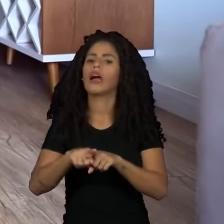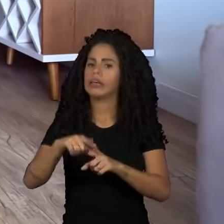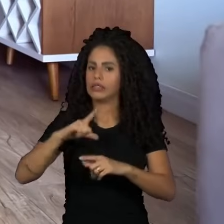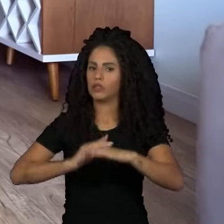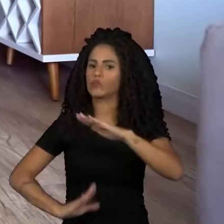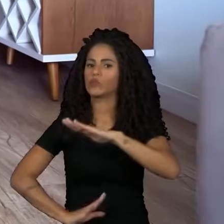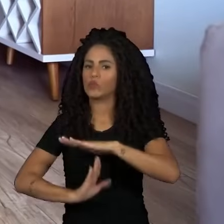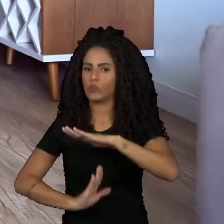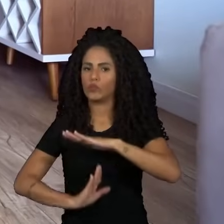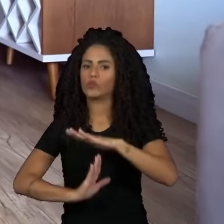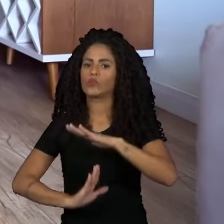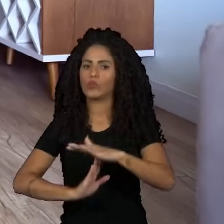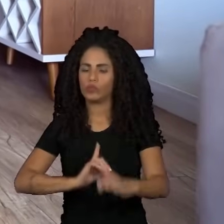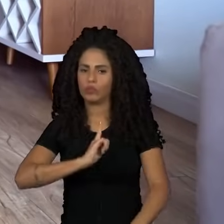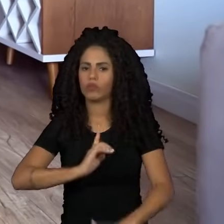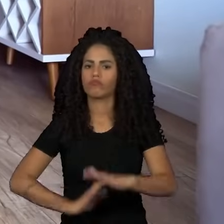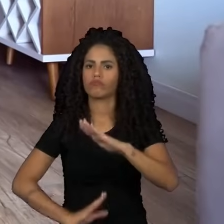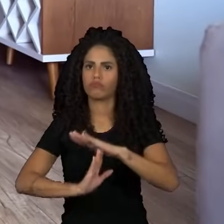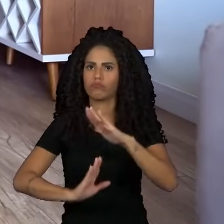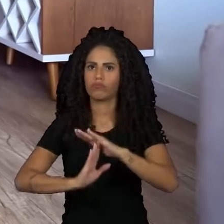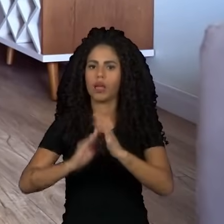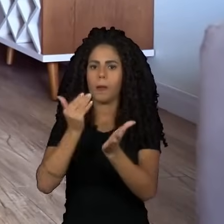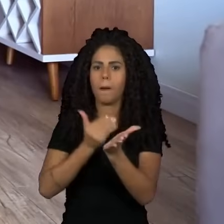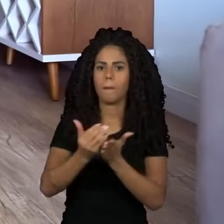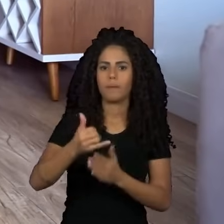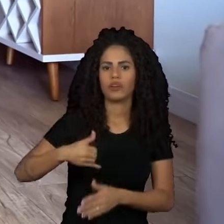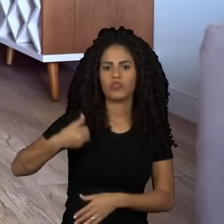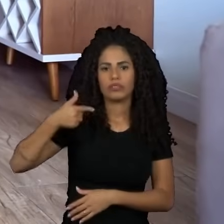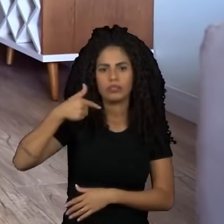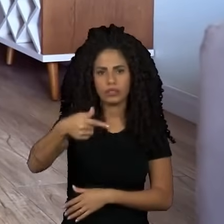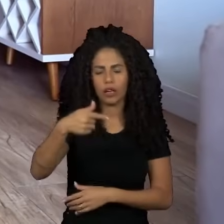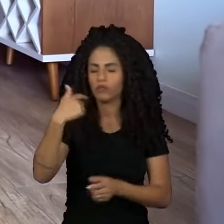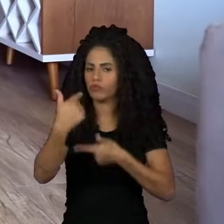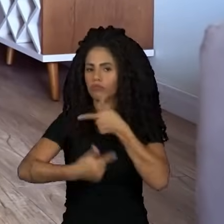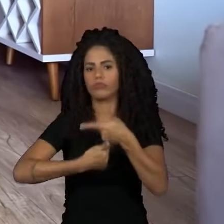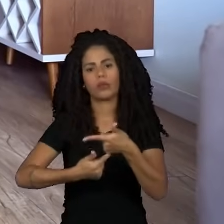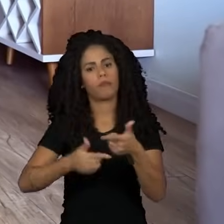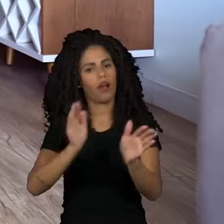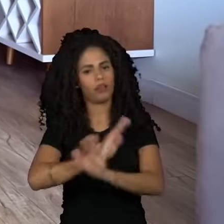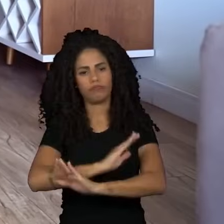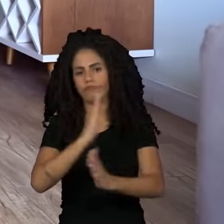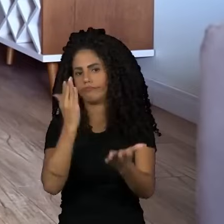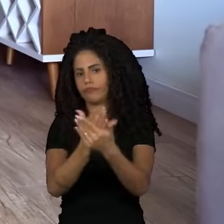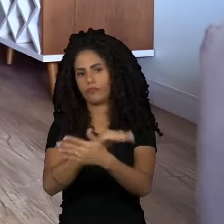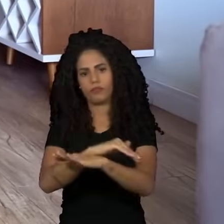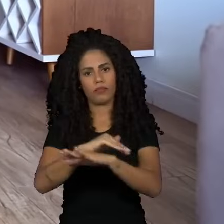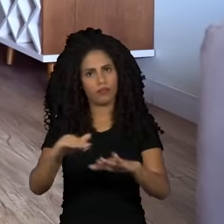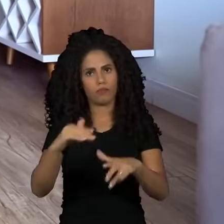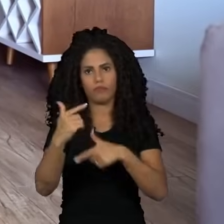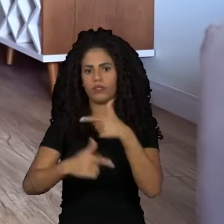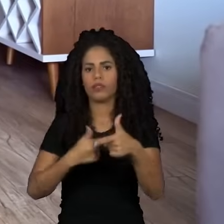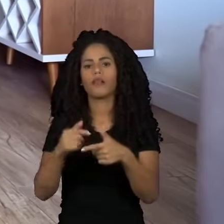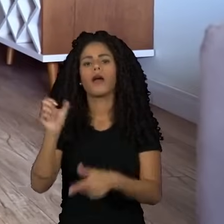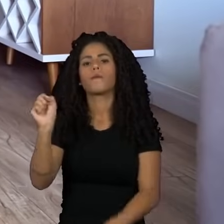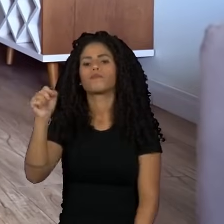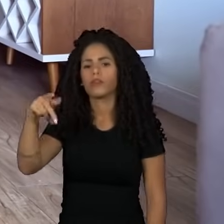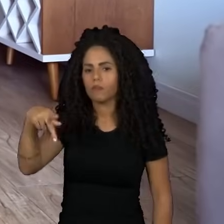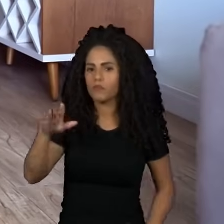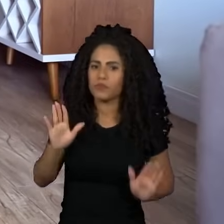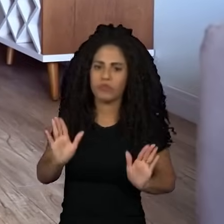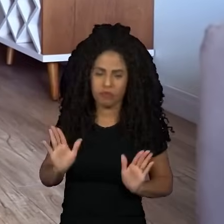limite, né? O cachorro, a partir dos 7 anos, ele já não trabalha mais. Então, ele vai viver a aposentadoria